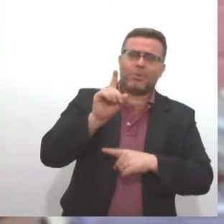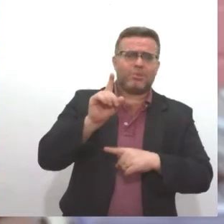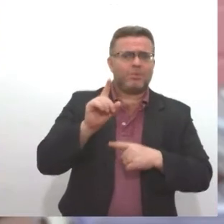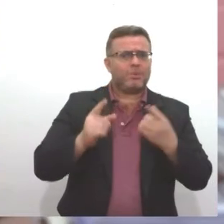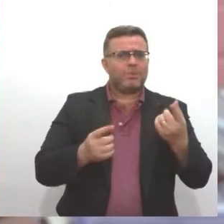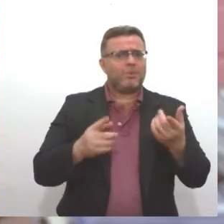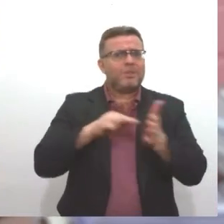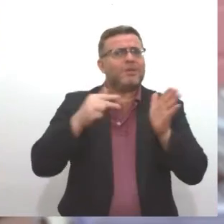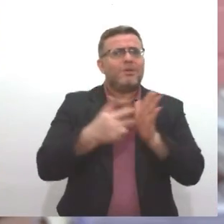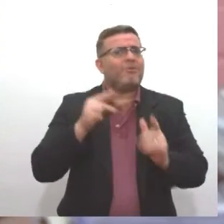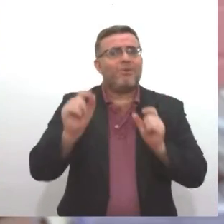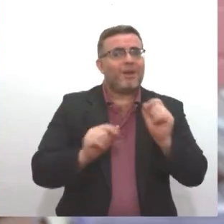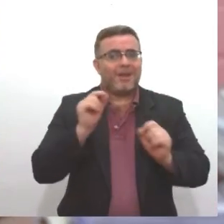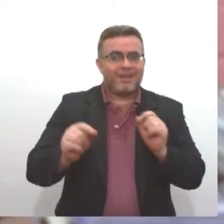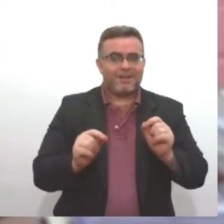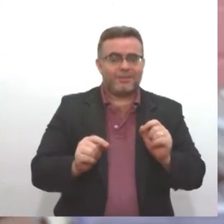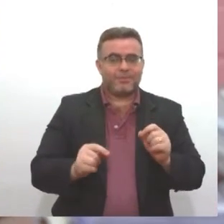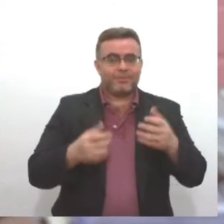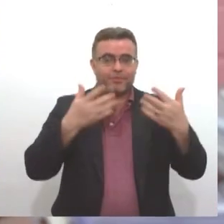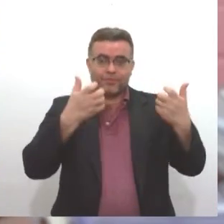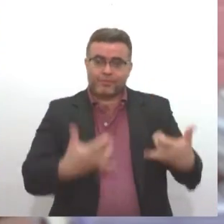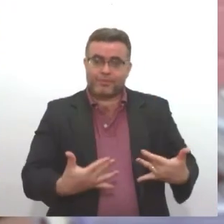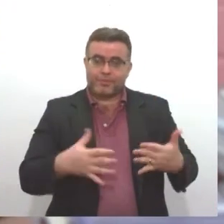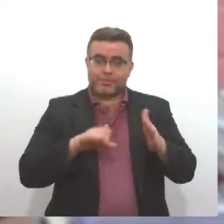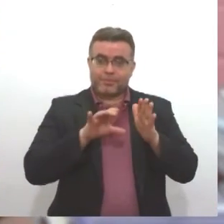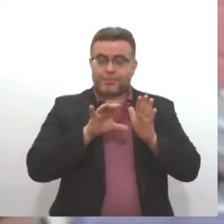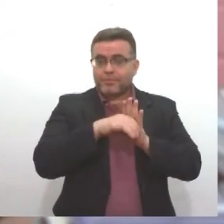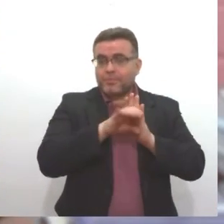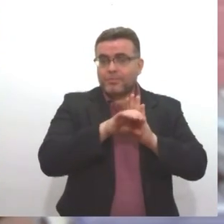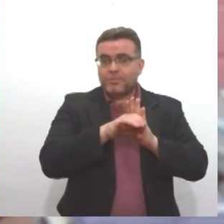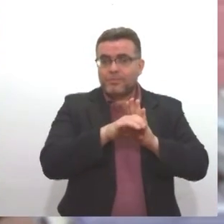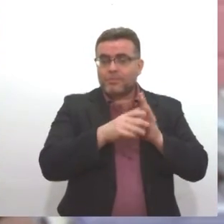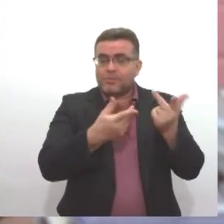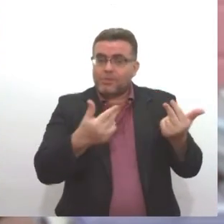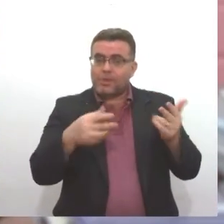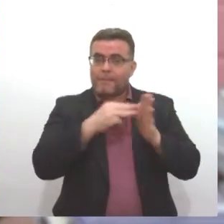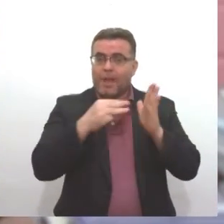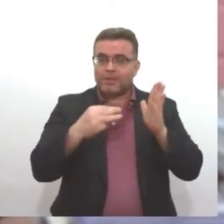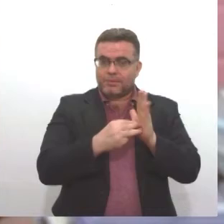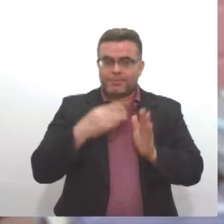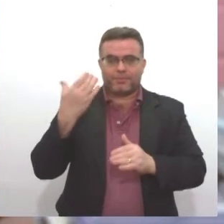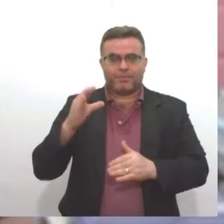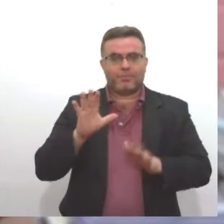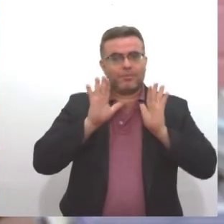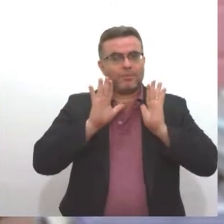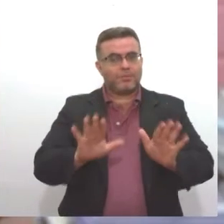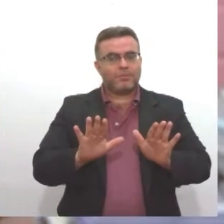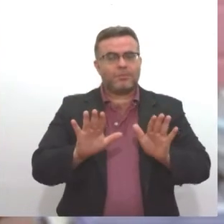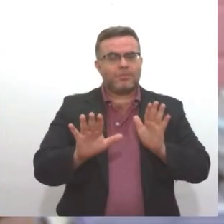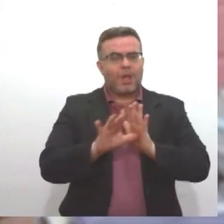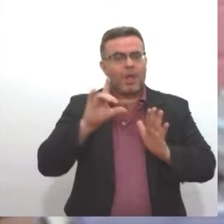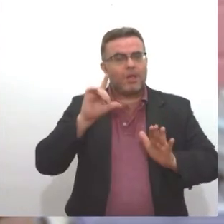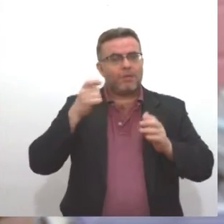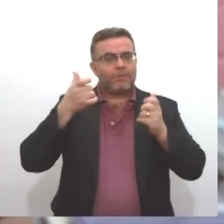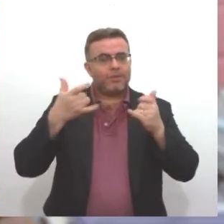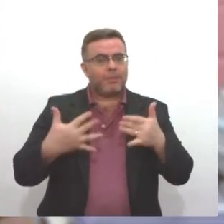quis dizer com a ideia do ateísmo ser inconsistente com o método científico? Então, deixa eu qualificar isso,